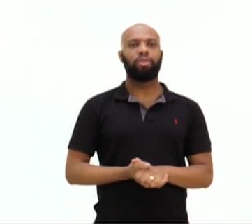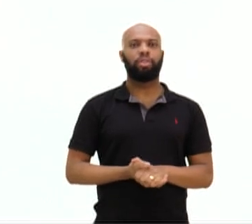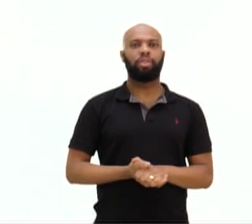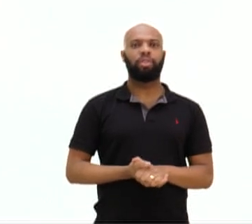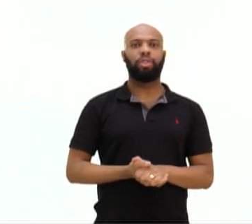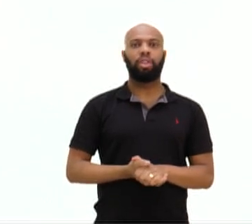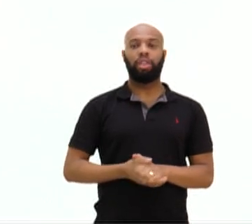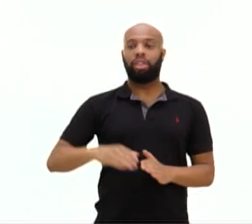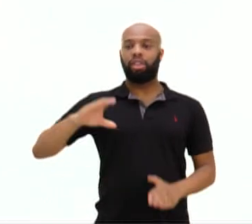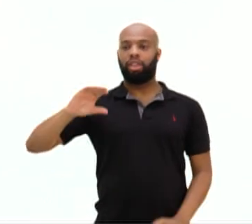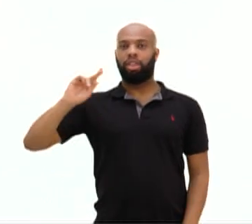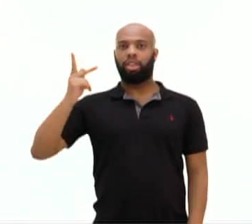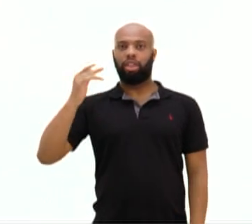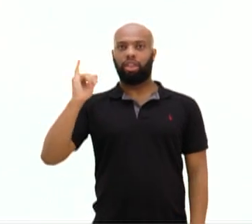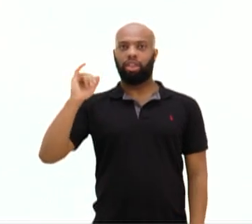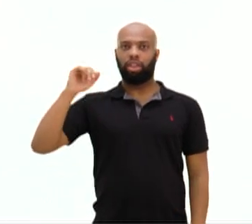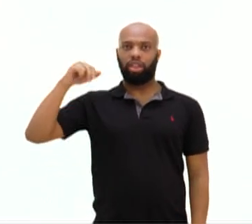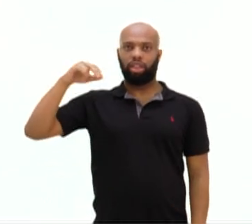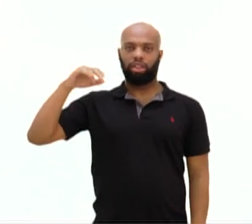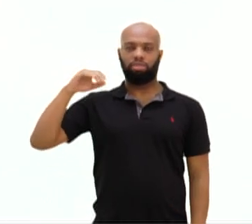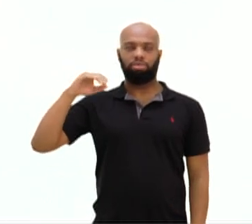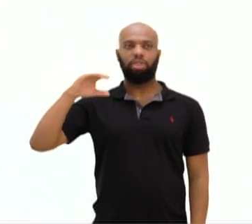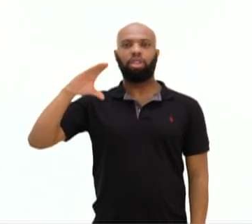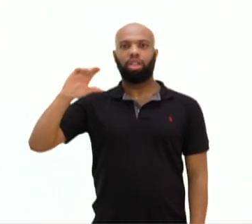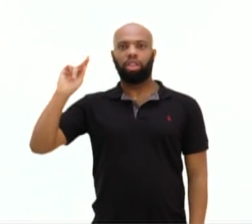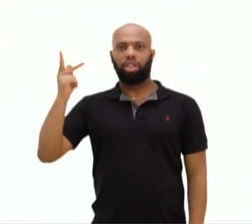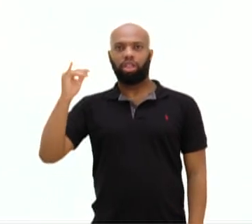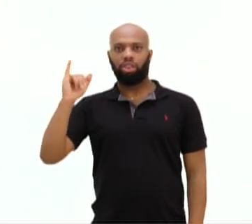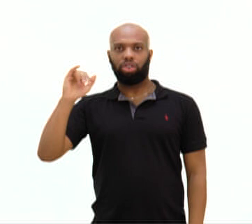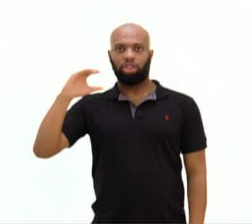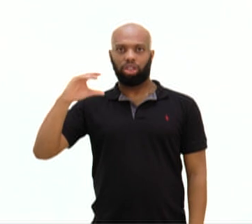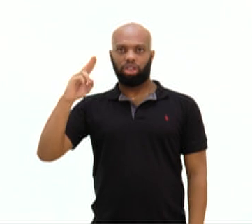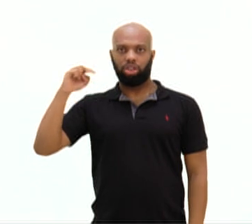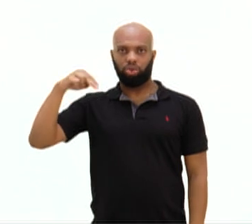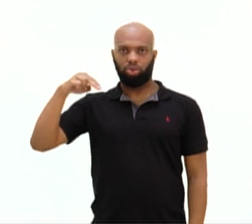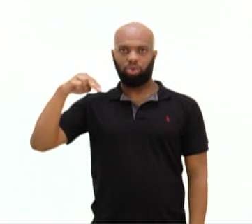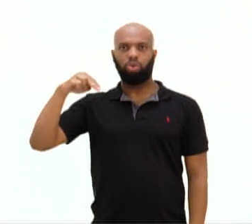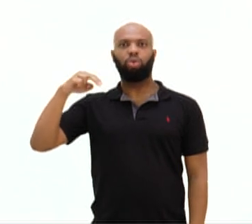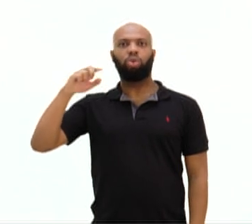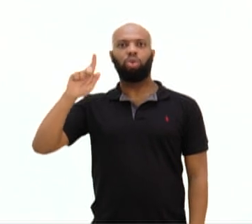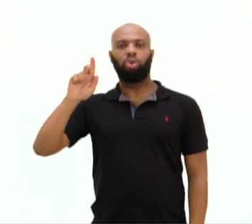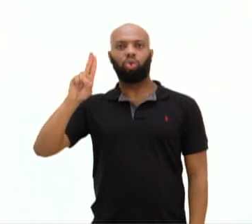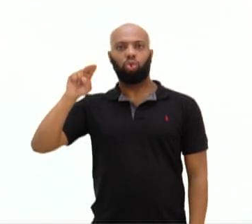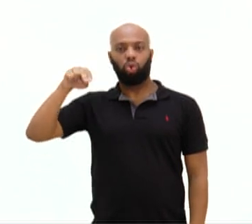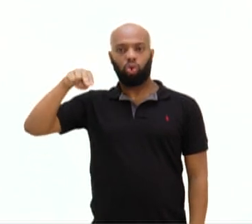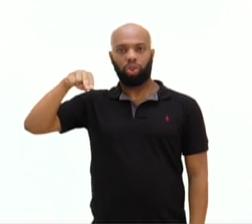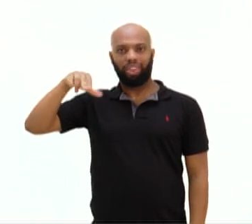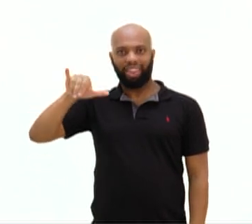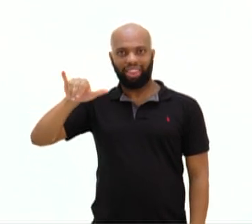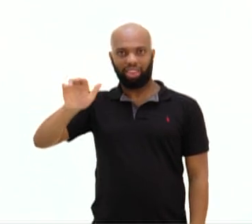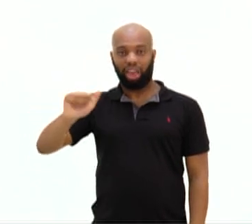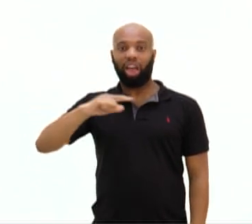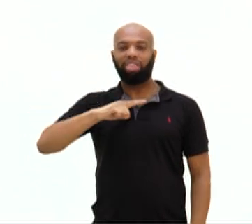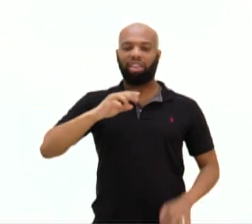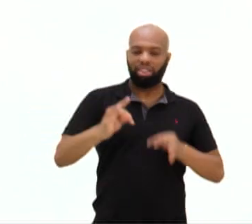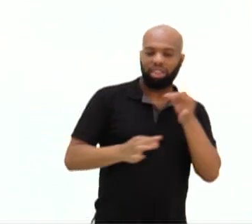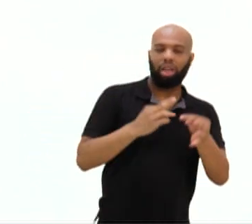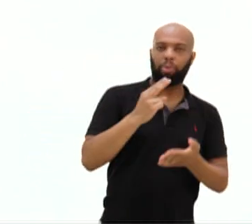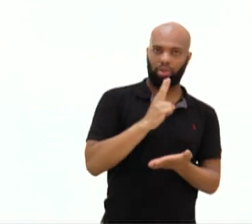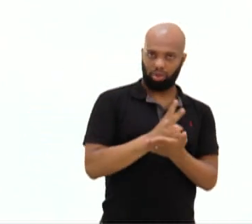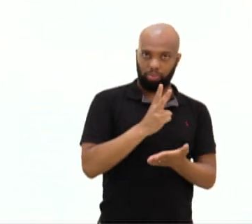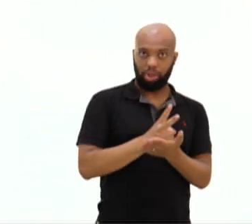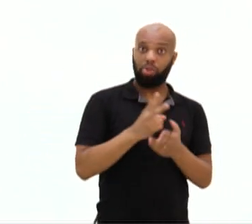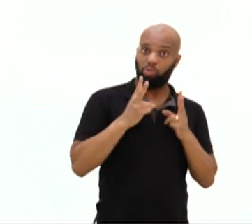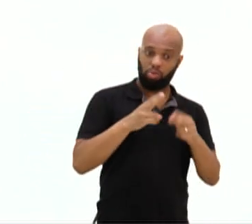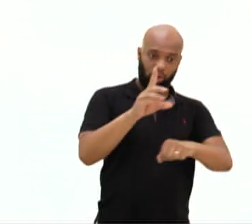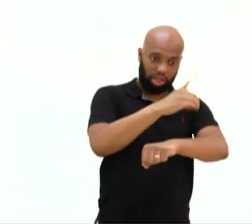Chikungunya apresentam o mesmo... Dengue, chikungunya e zika apresentam praticamente o mesmo tratamento. Analise as alternativas e marque a que melhor